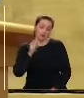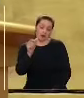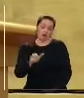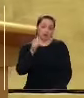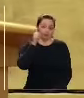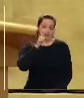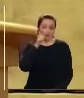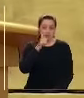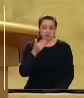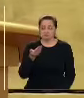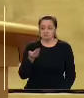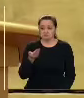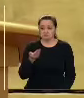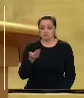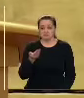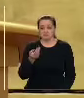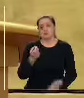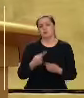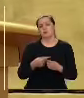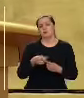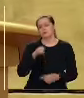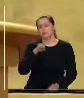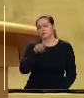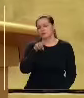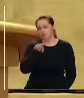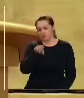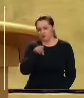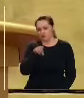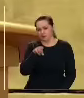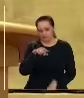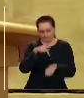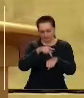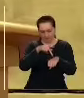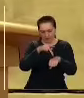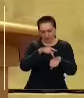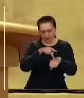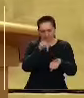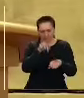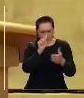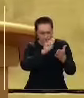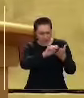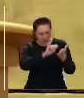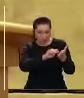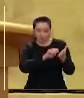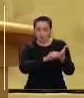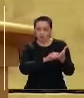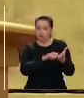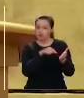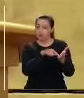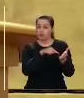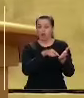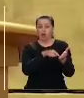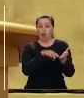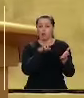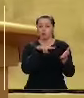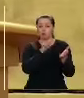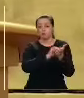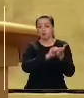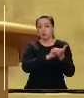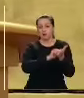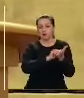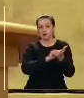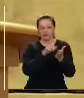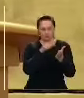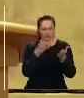Porque se você escrever alguma coisa na rocha, fica lá. Tem até lugares, que não sei se você já visitou algum lugar